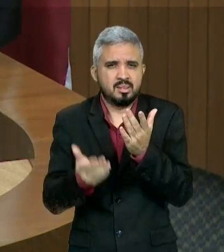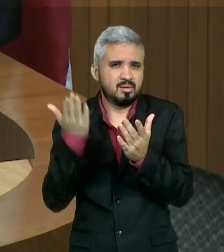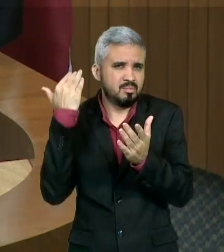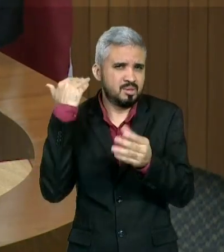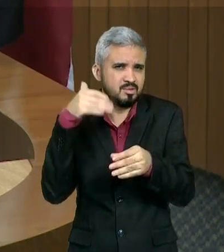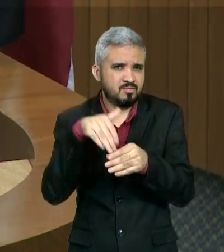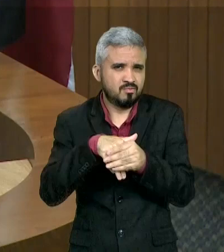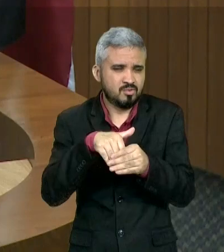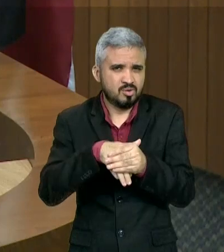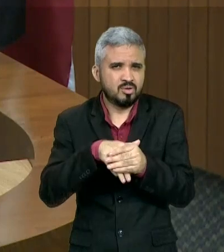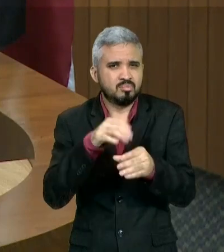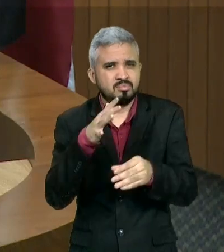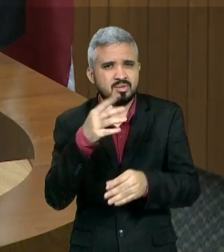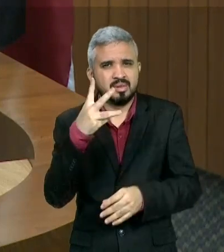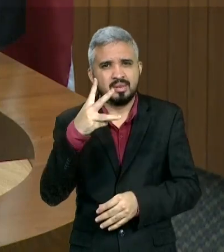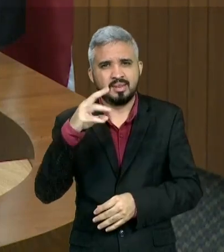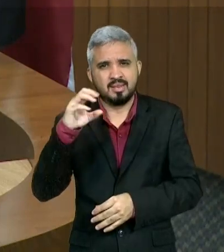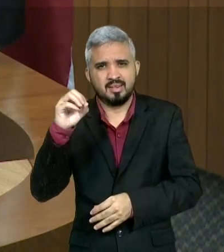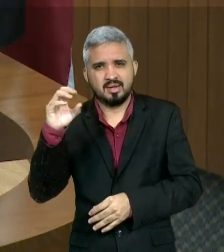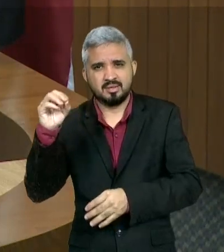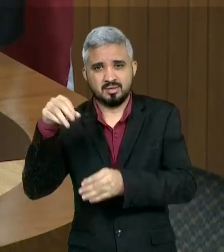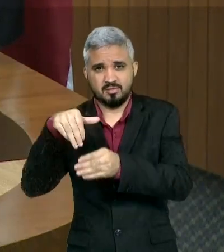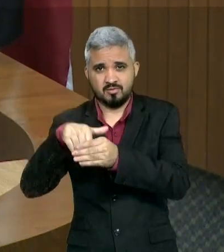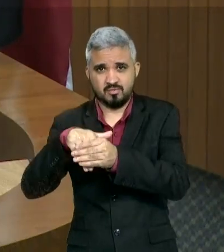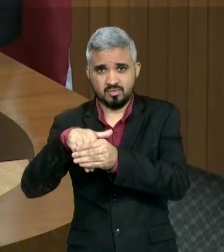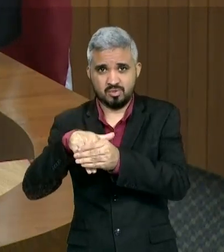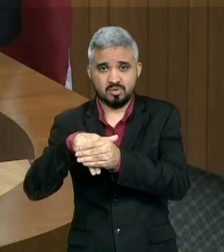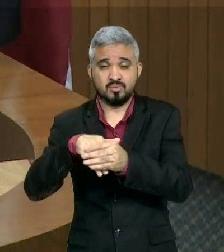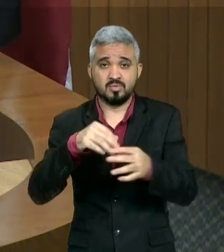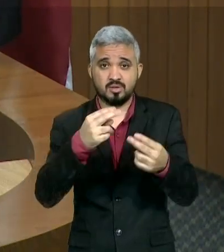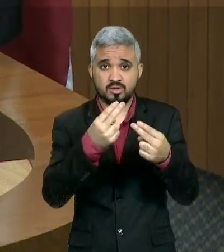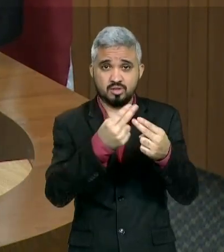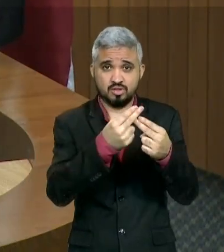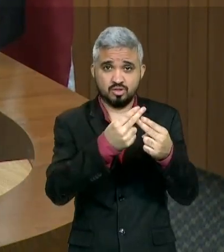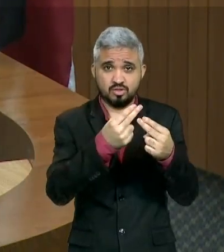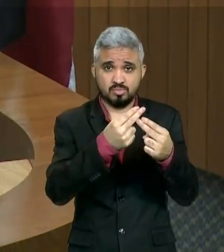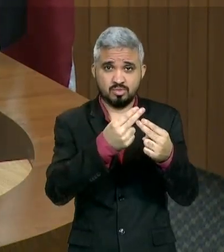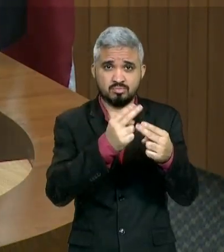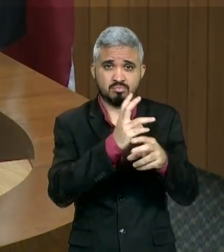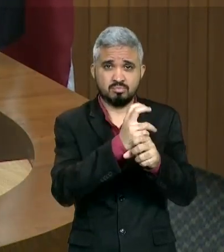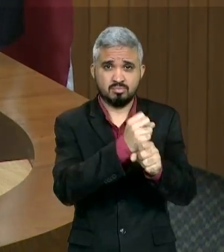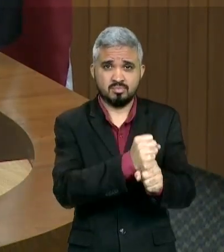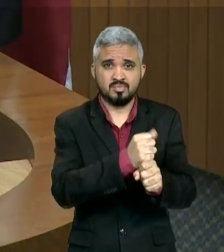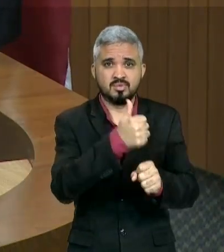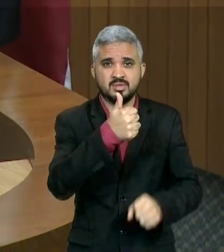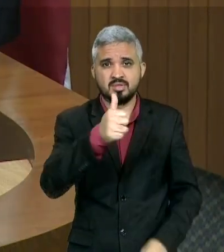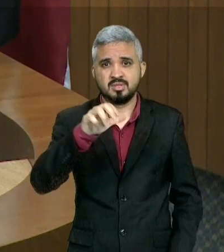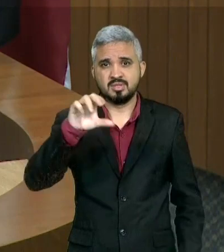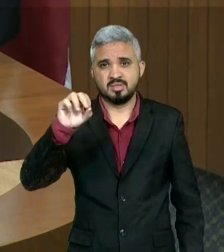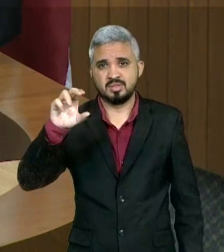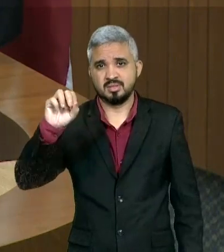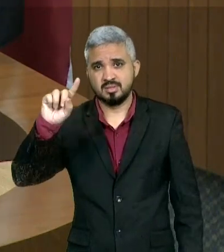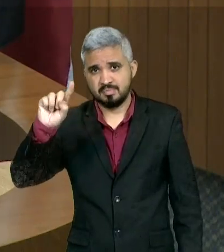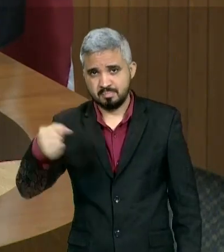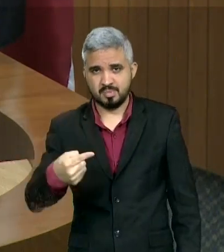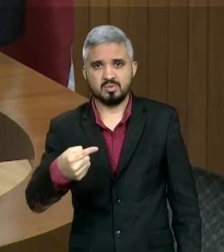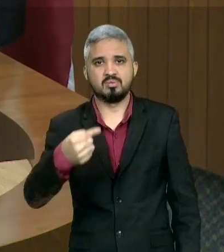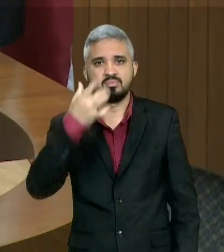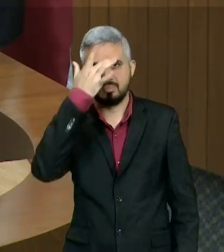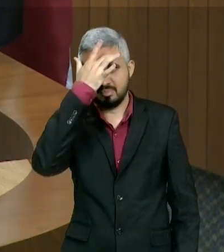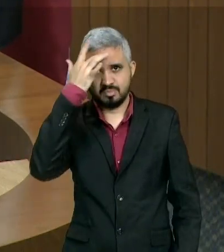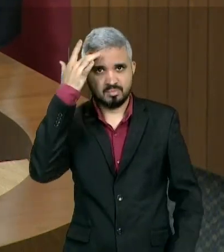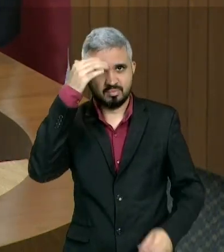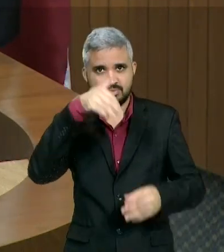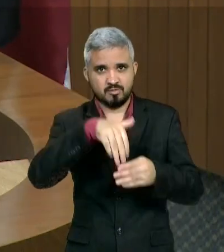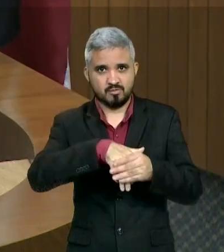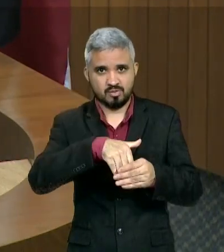Timon, sendo Timon uma cidade com quase 100 mil eleitores. Eu estou falando que ele perdeu a eleição com menos de 1%,